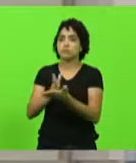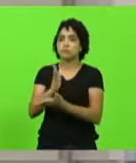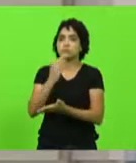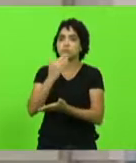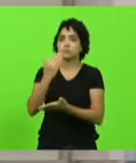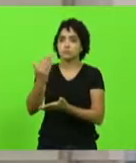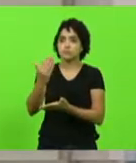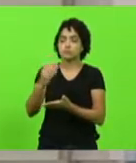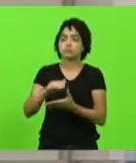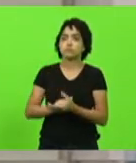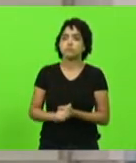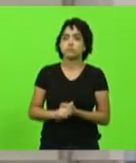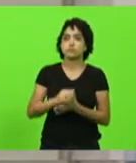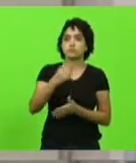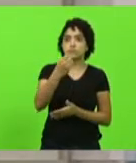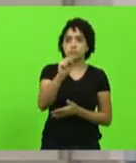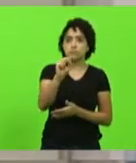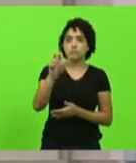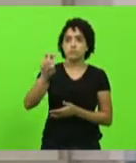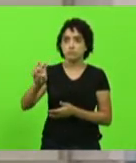informação números